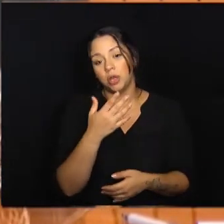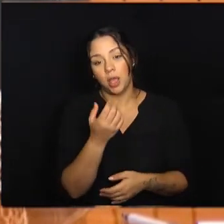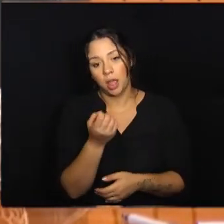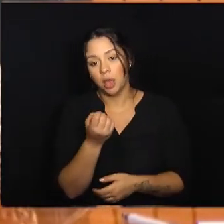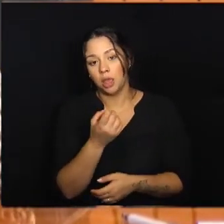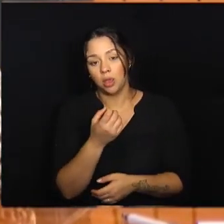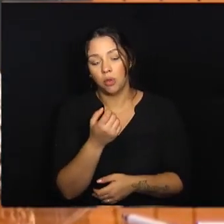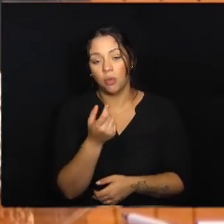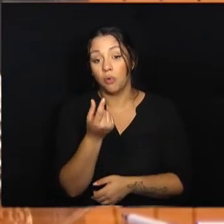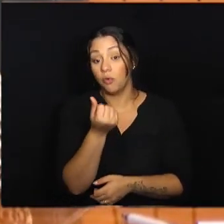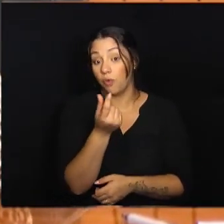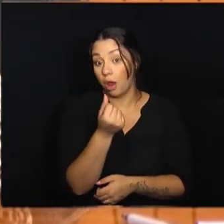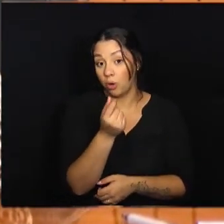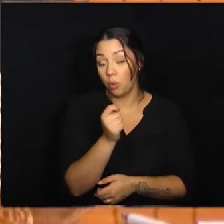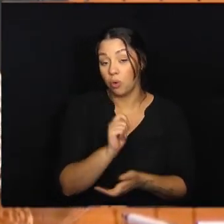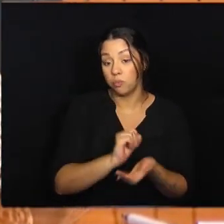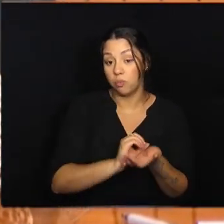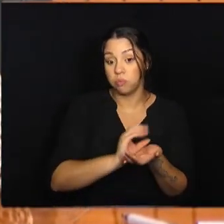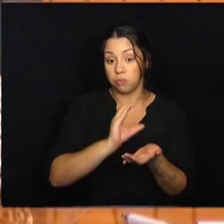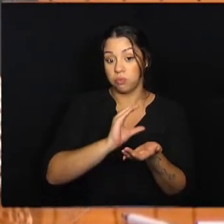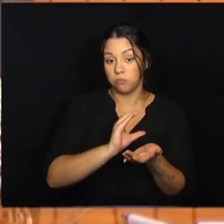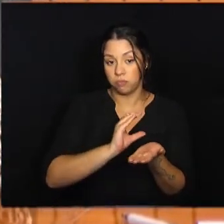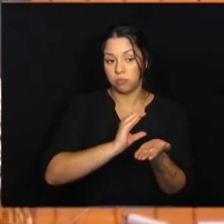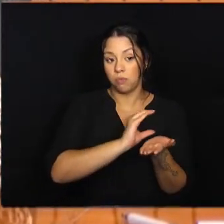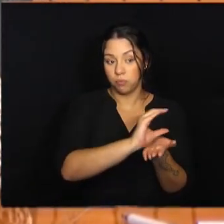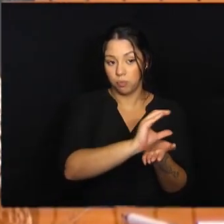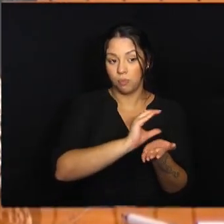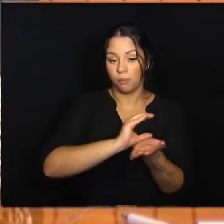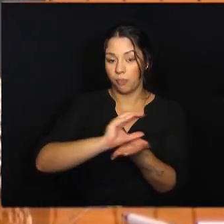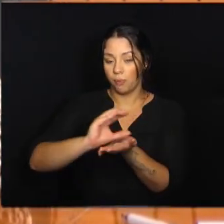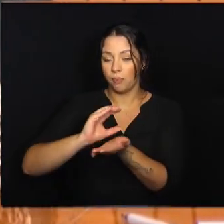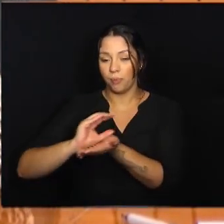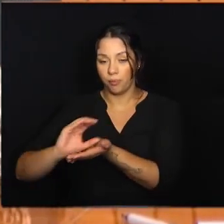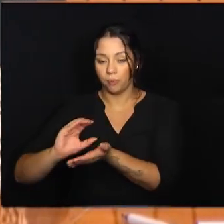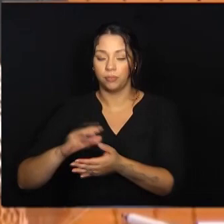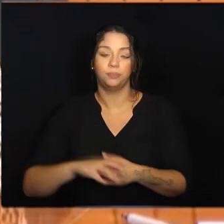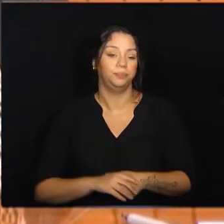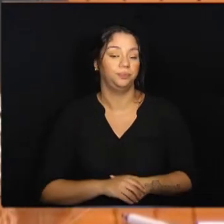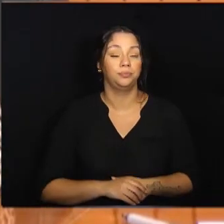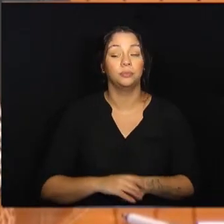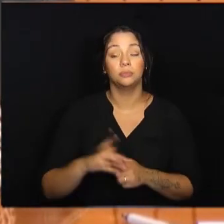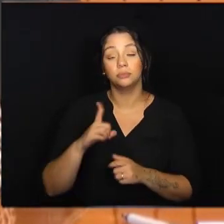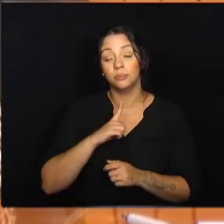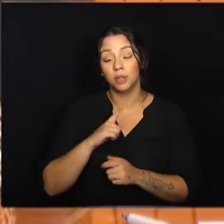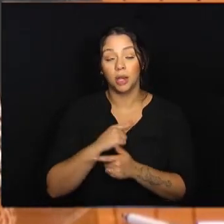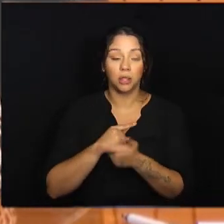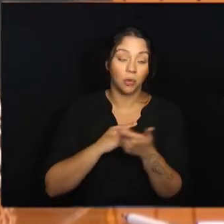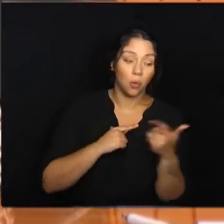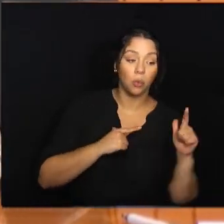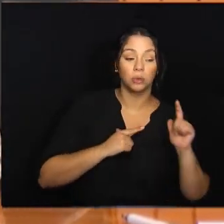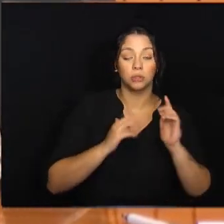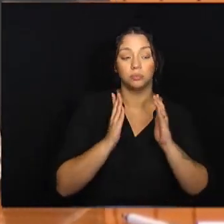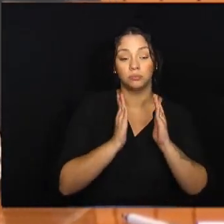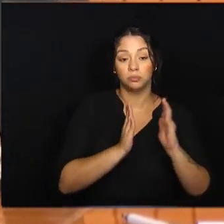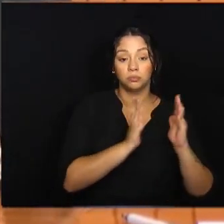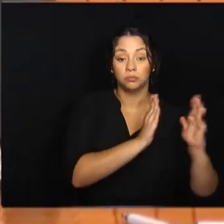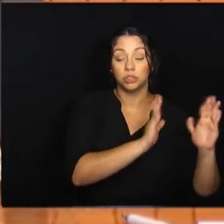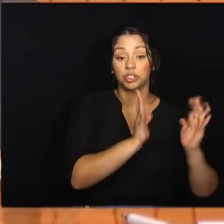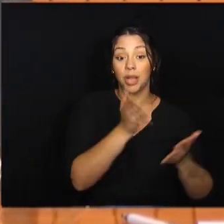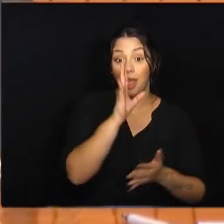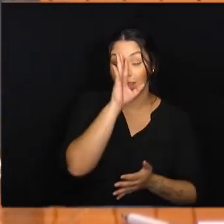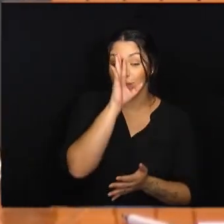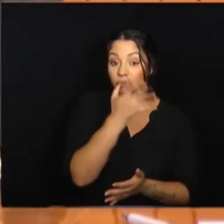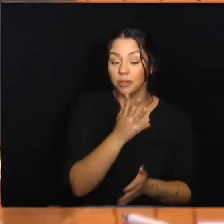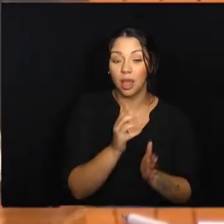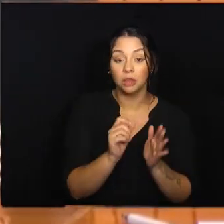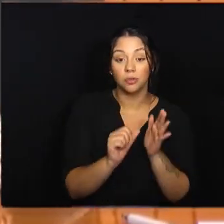eu disse, é uma execução. E aí, a gente vai ter as próximas etapas, já saindo o resultado na primeira